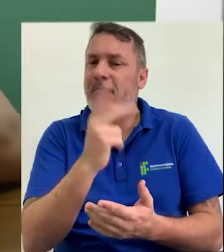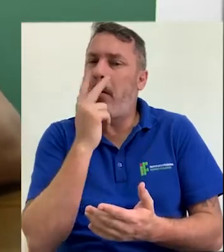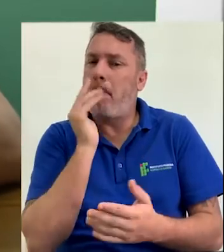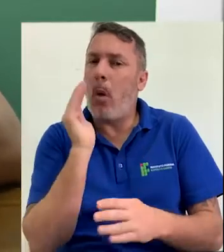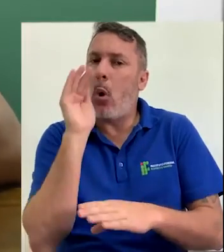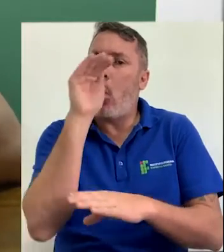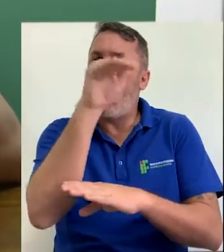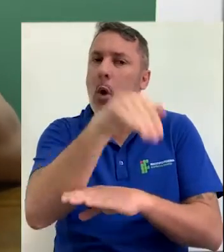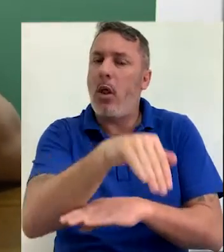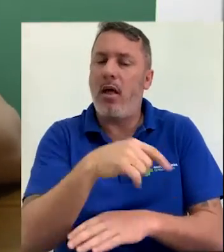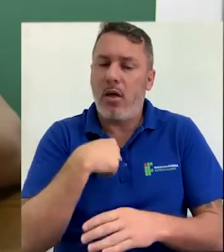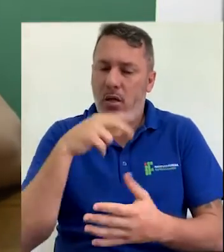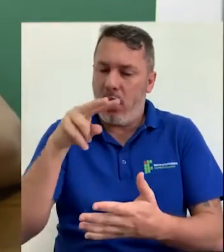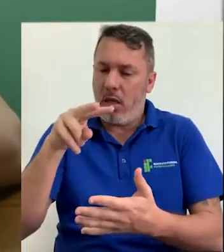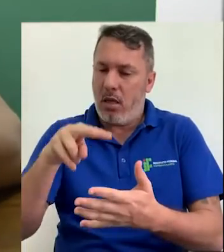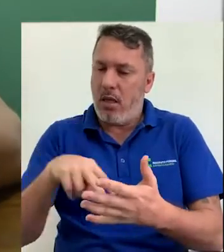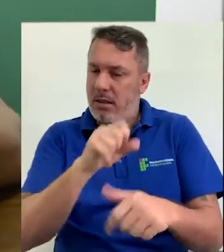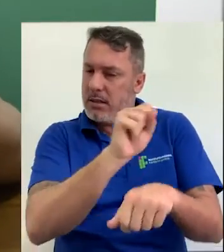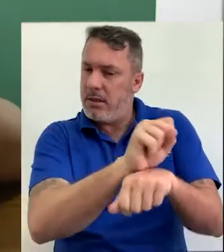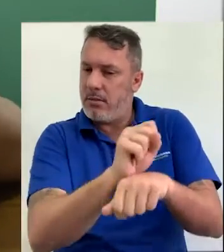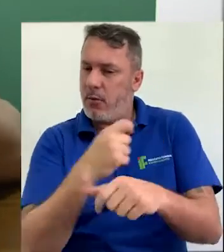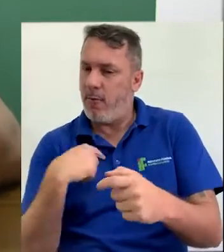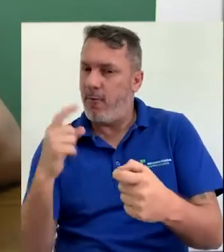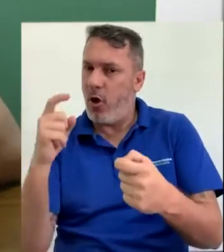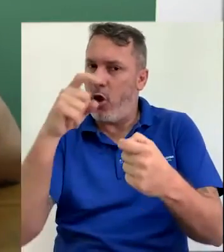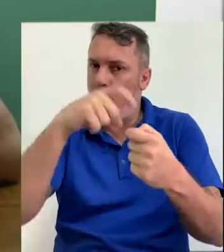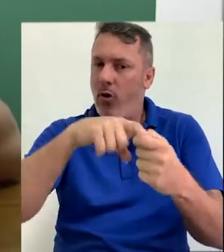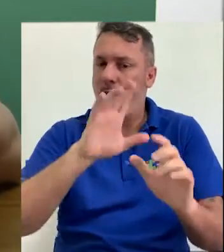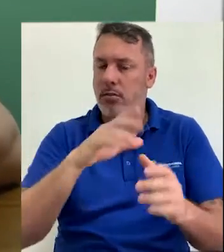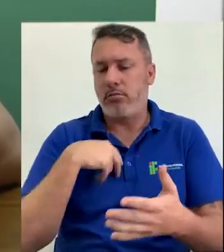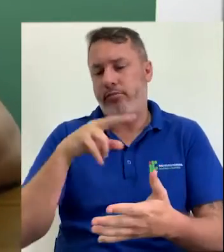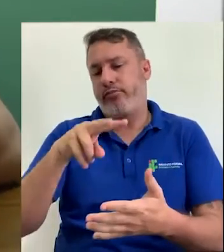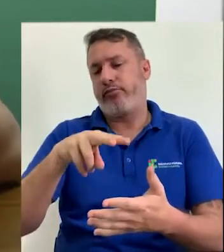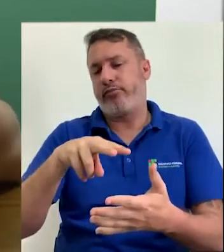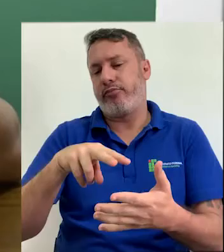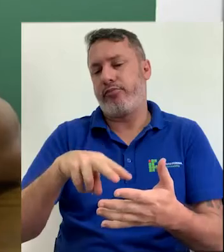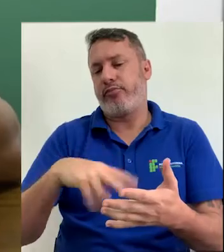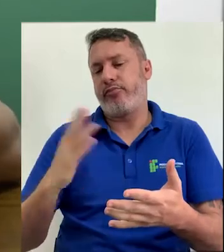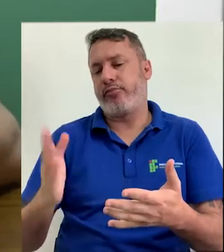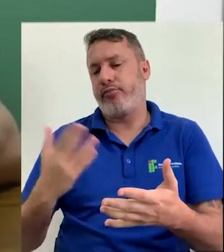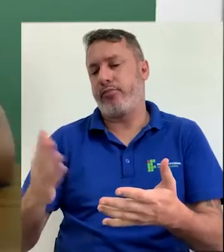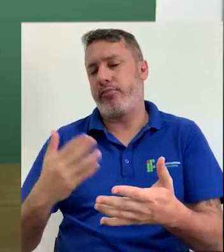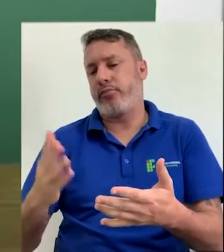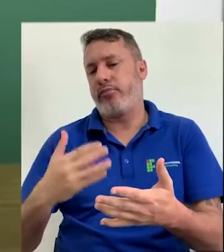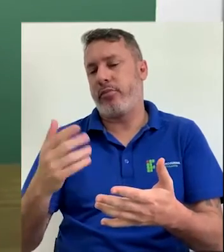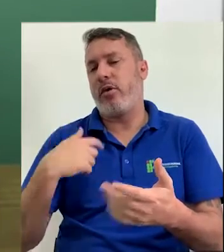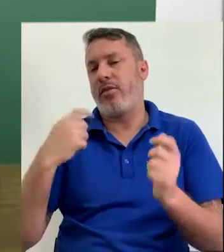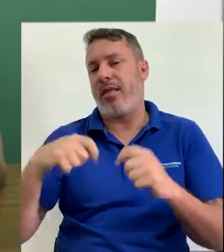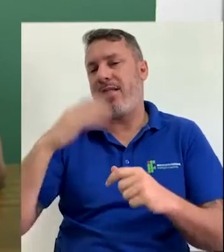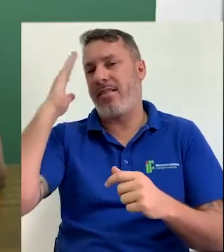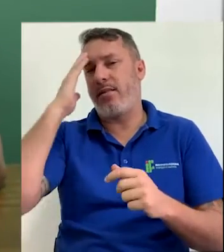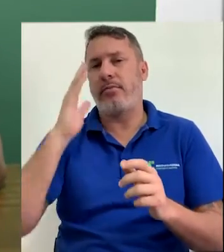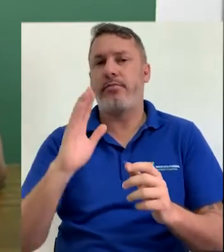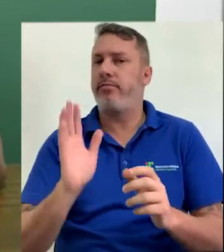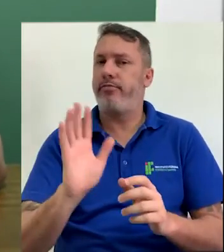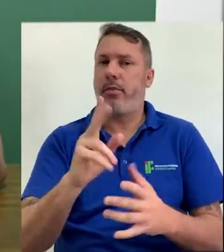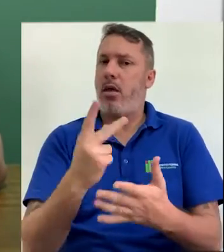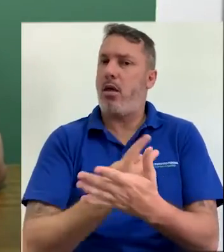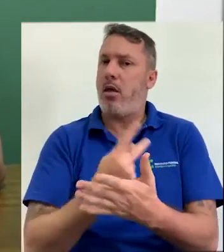pensando que depois eu vou retomar aquela parte, ou depois eu vou conseguir compreender. Não faça